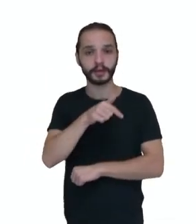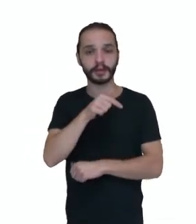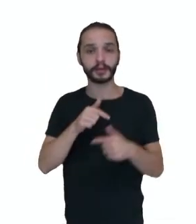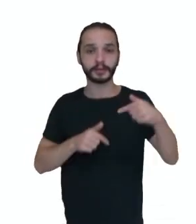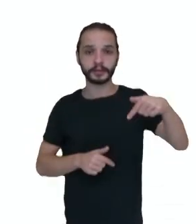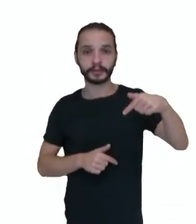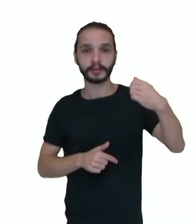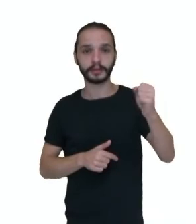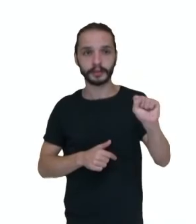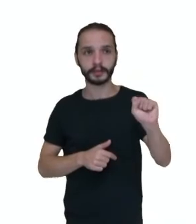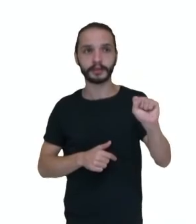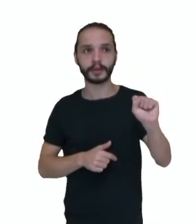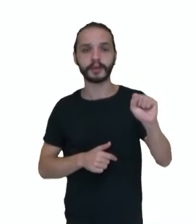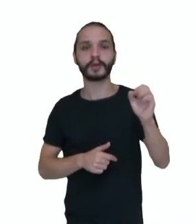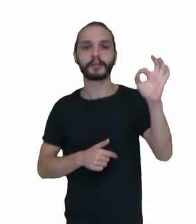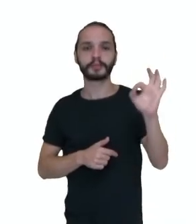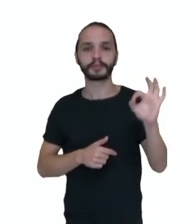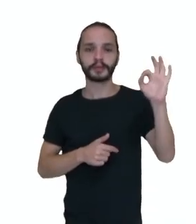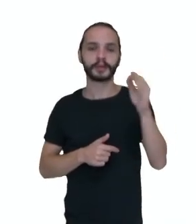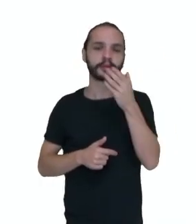78,45% são homens e